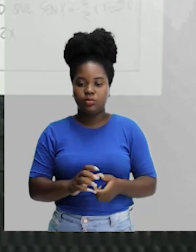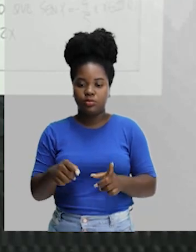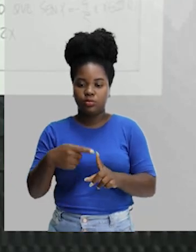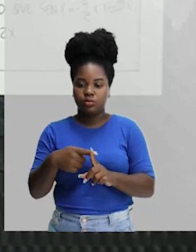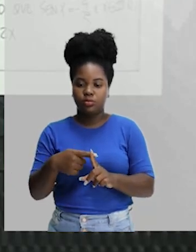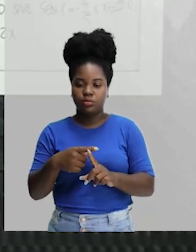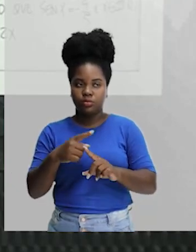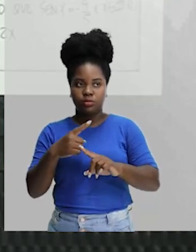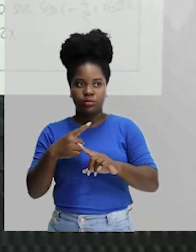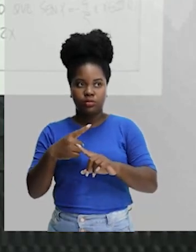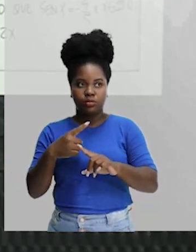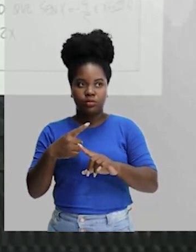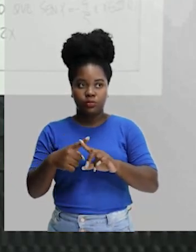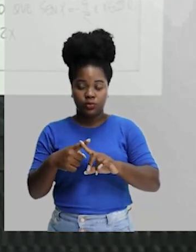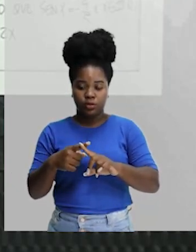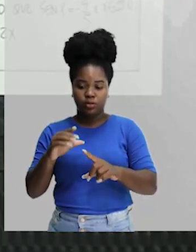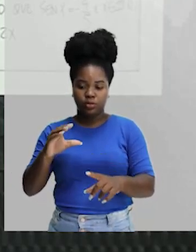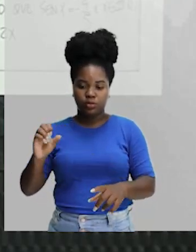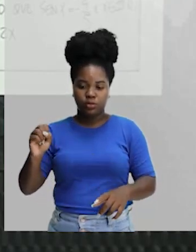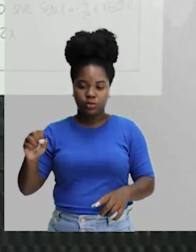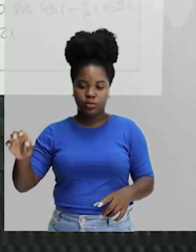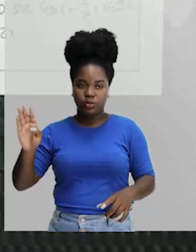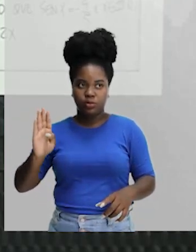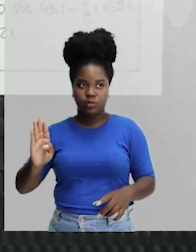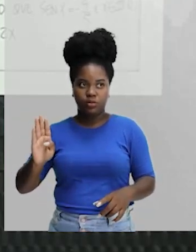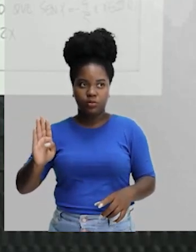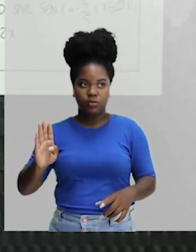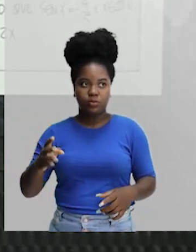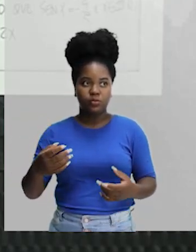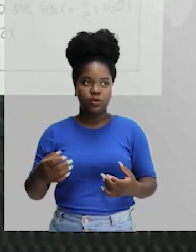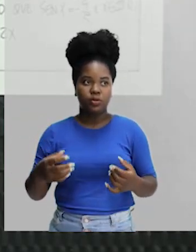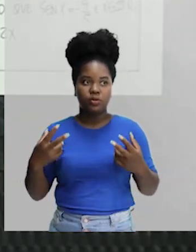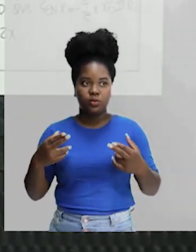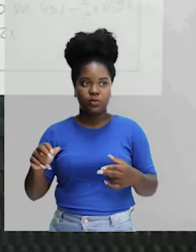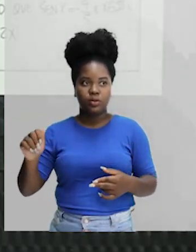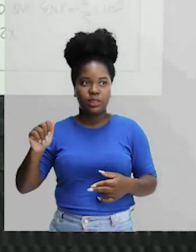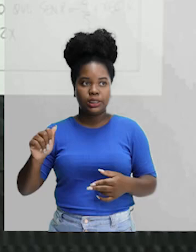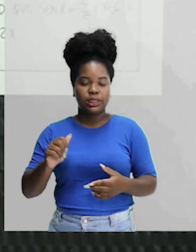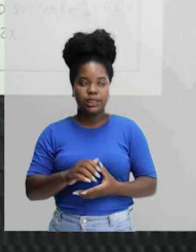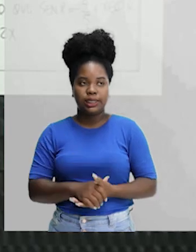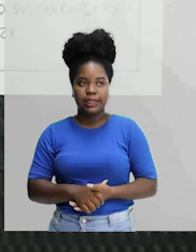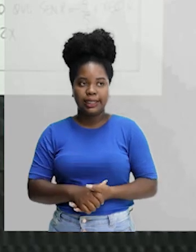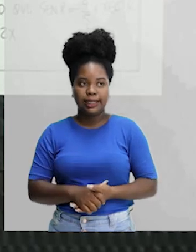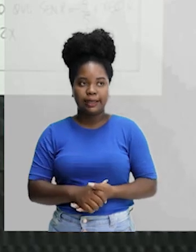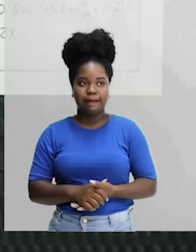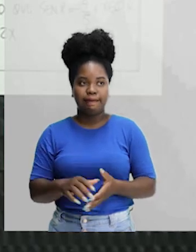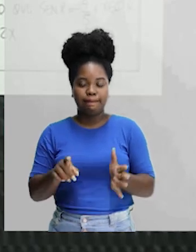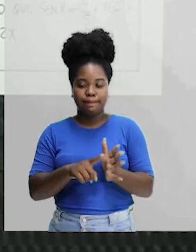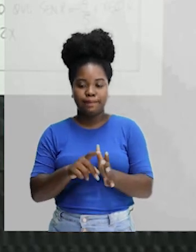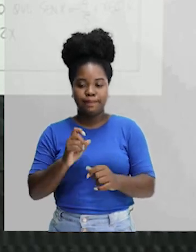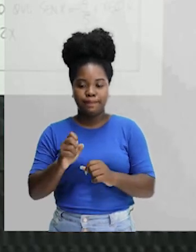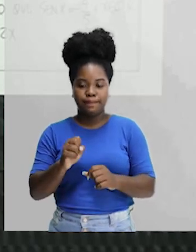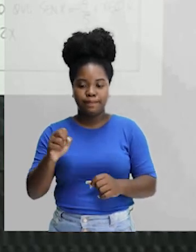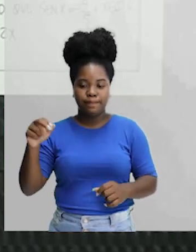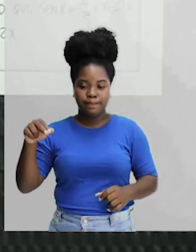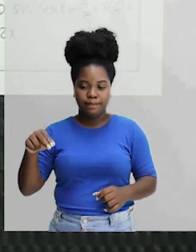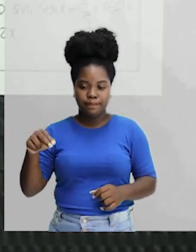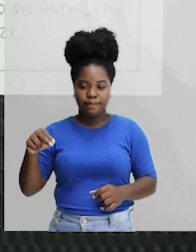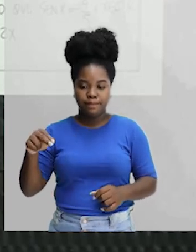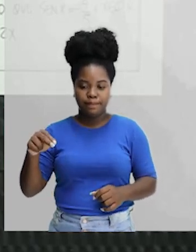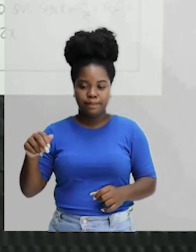cosseno de B, nosso B é o mesmo A, né? Menos o seno de